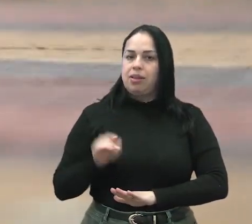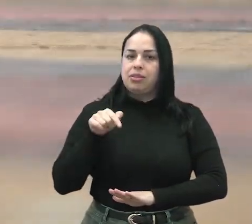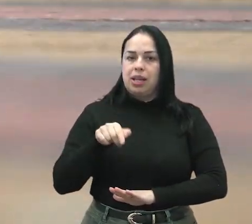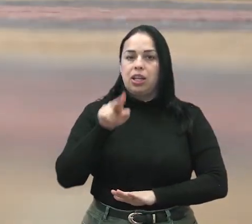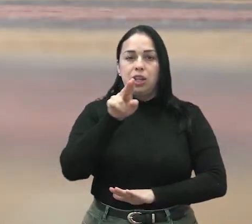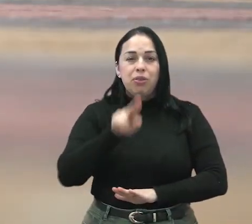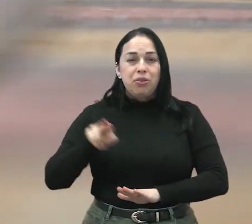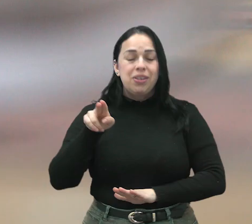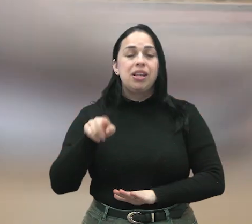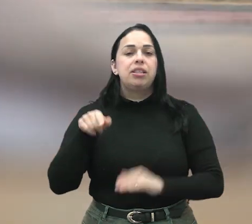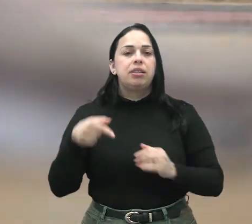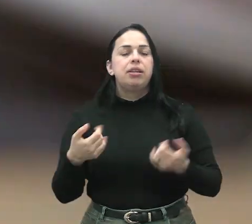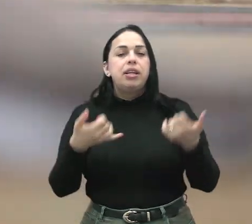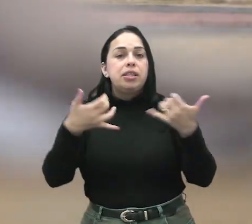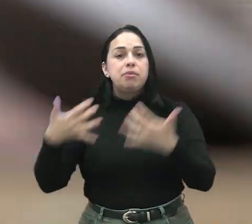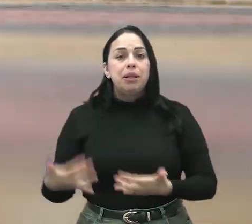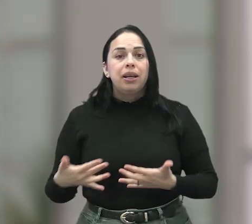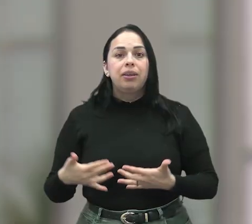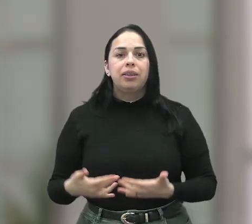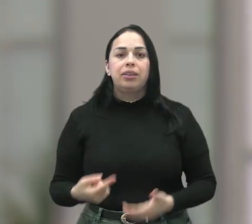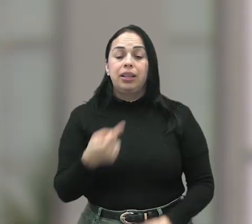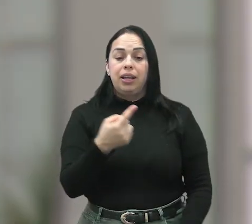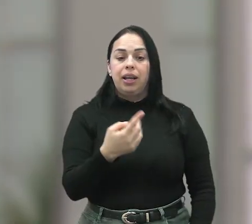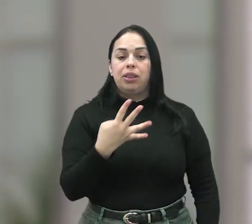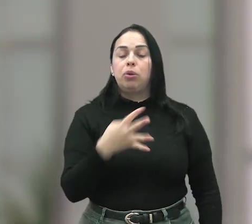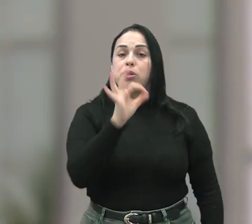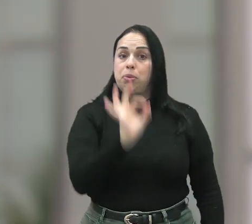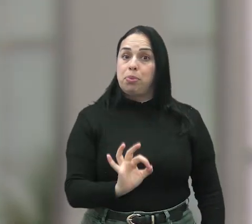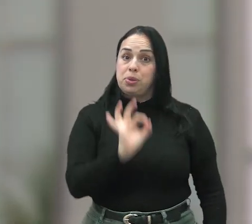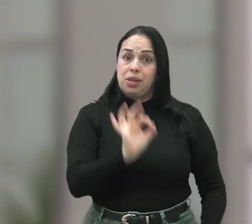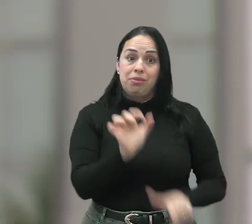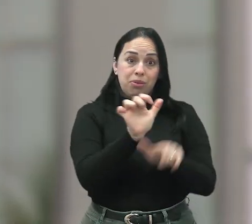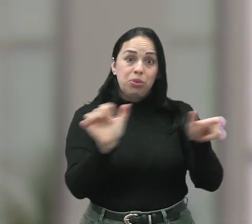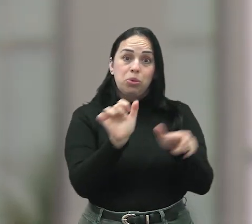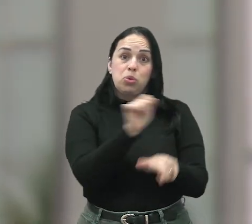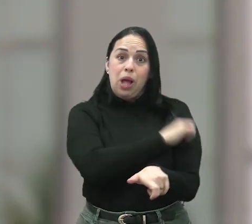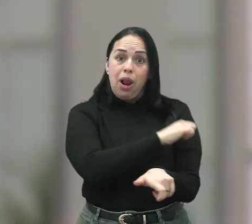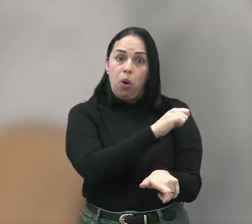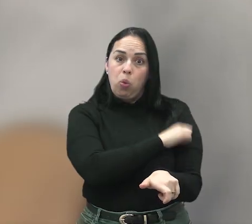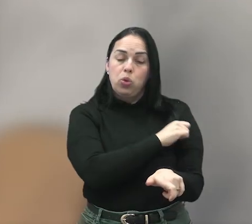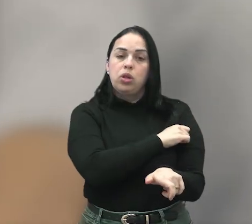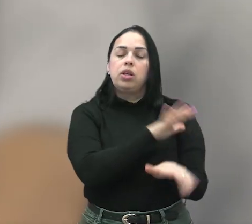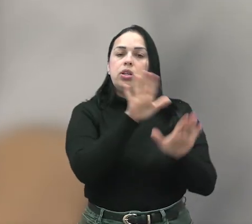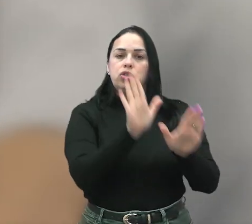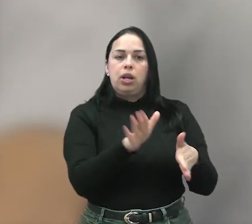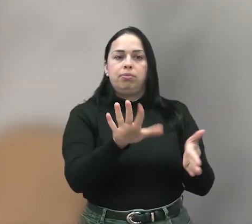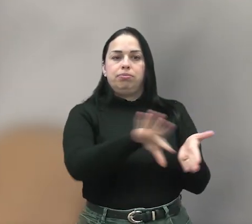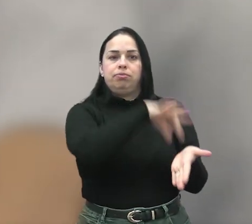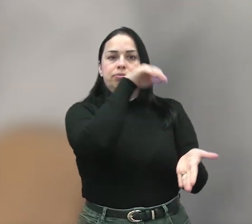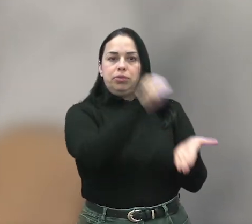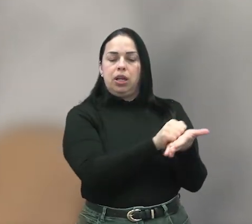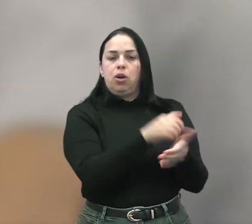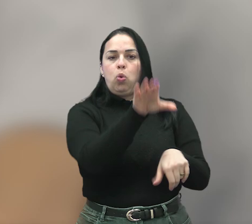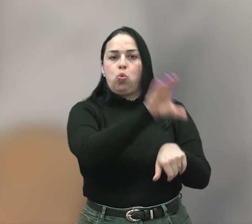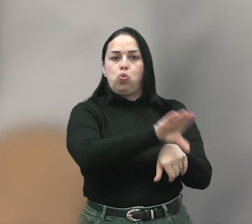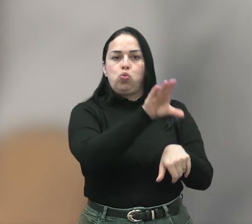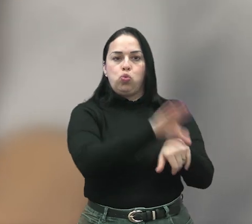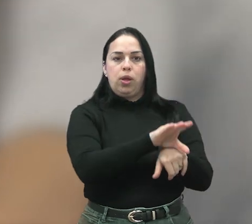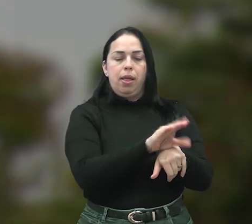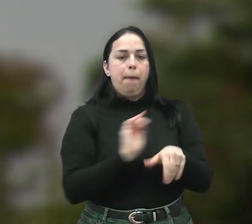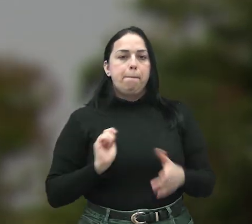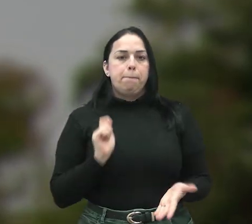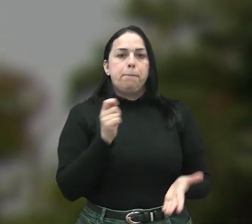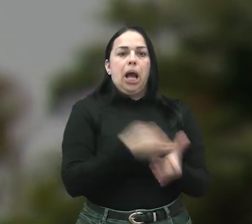de Mantenedores de Ensino Superior revelou que aproximadamente 14% dos alunos matriculados em faculdades